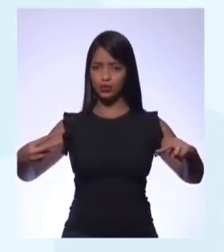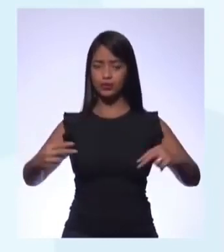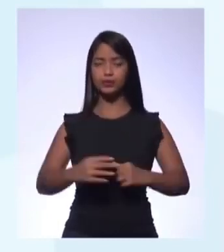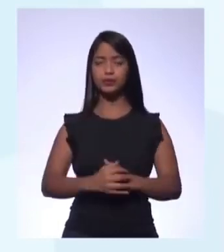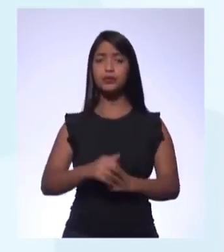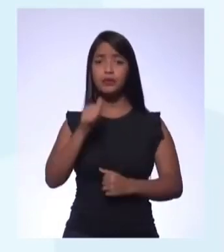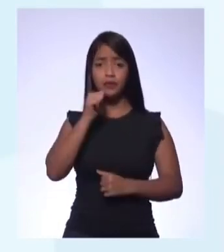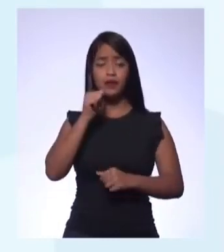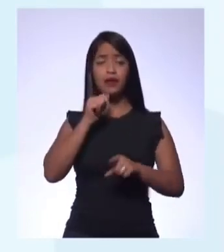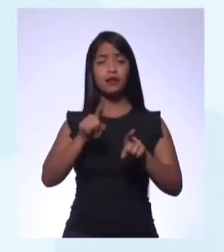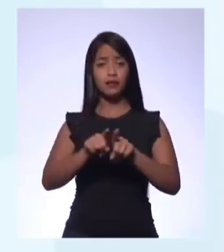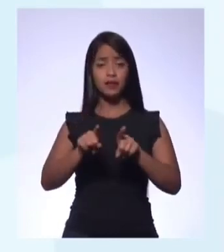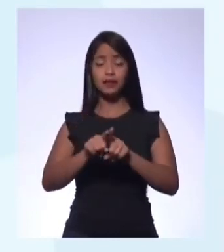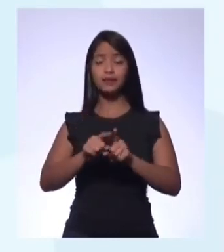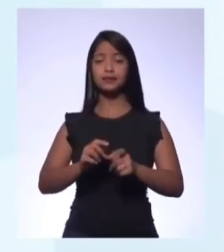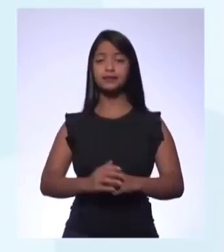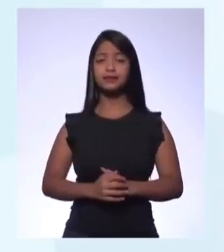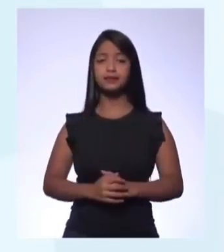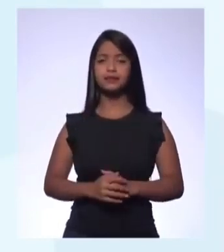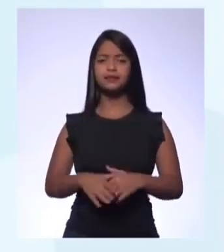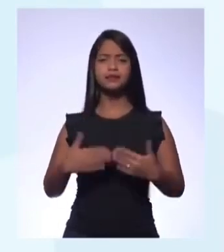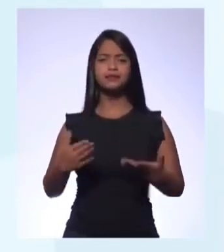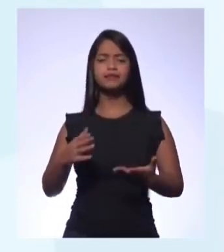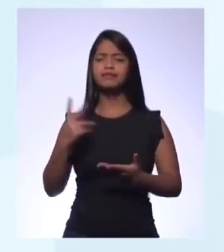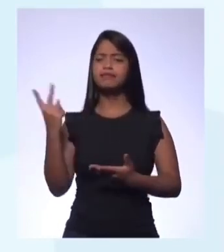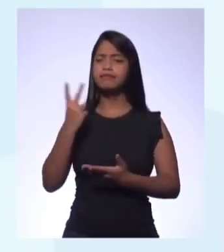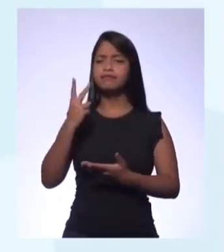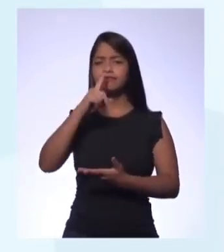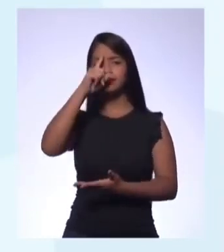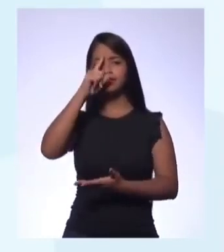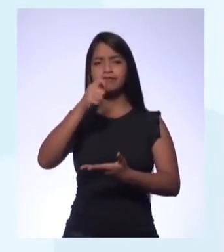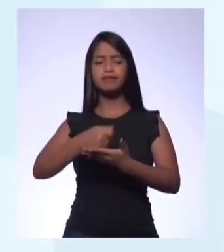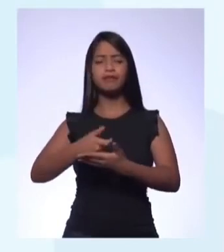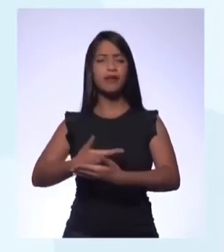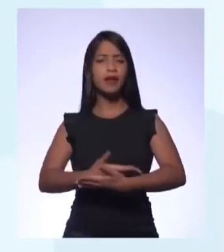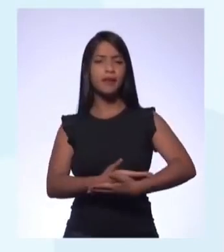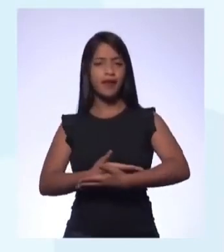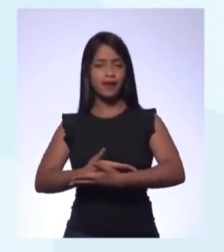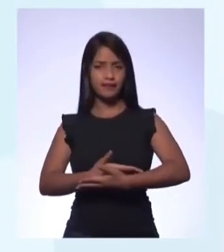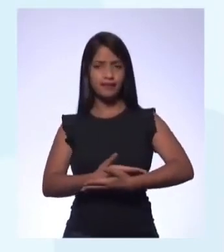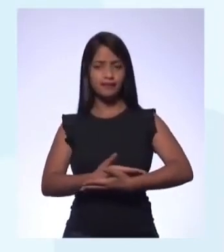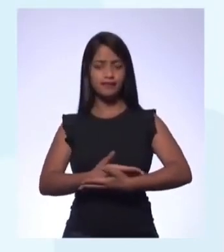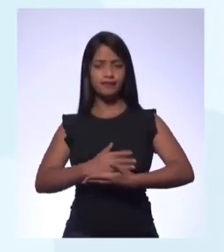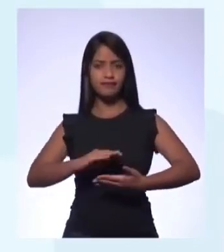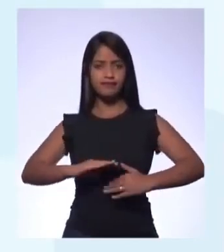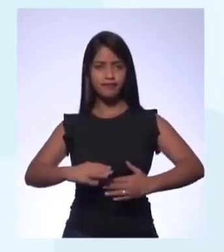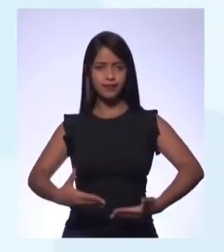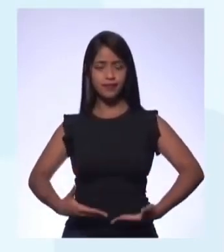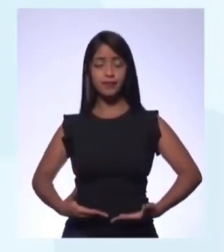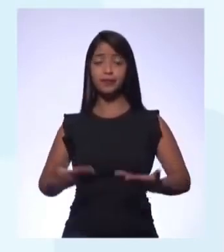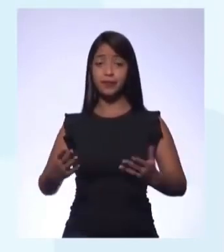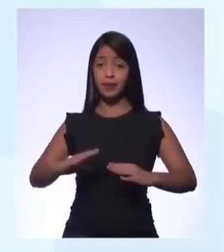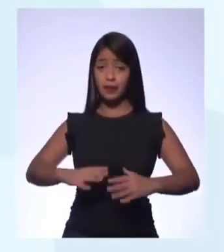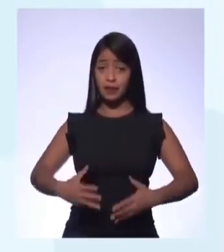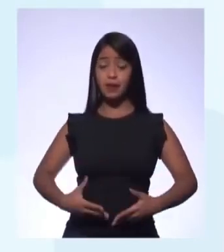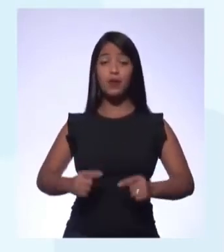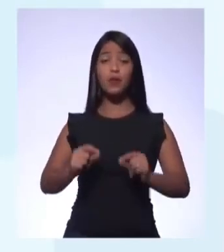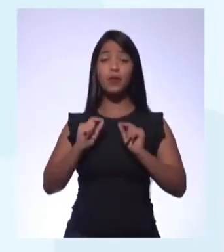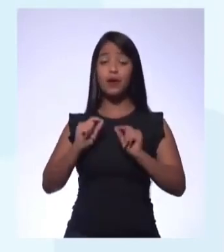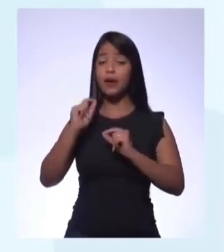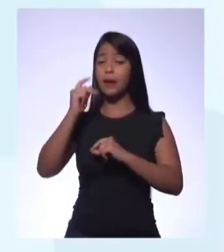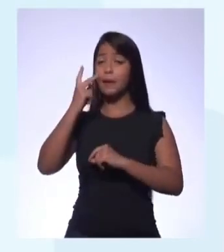também, não é? Então, eles resolvem ter um bebê e você vai receber 23